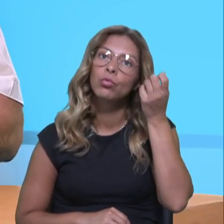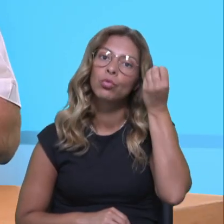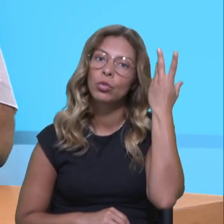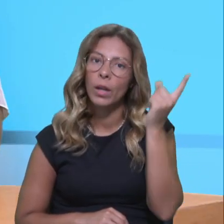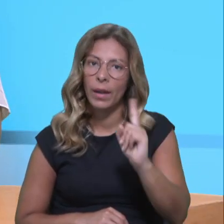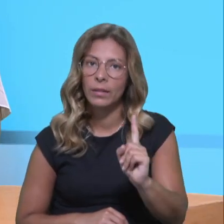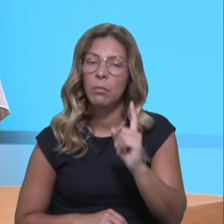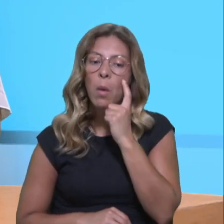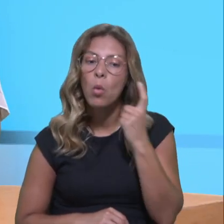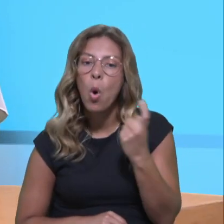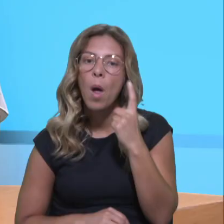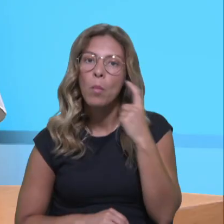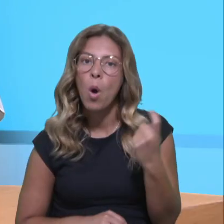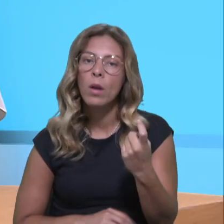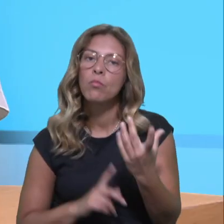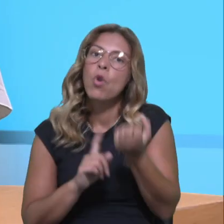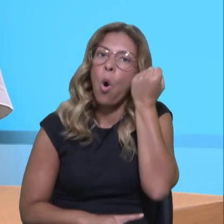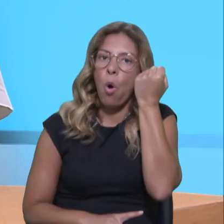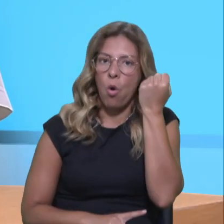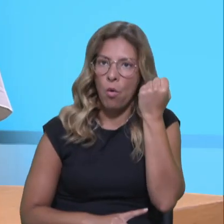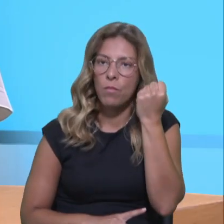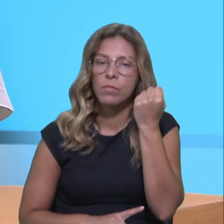procurar, procurai e achareis, não é?